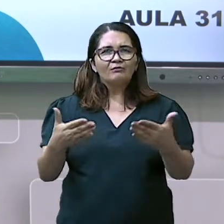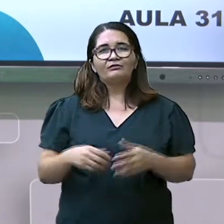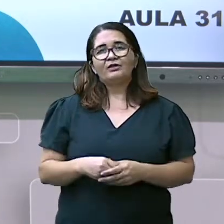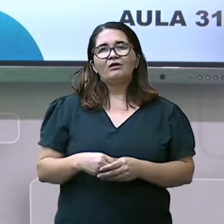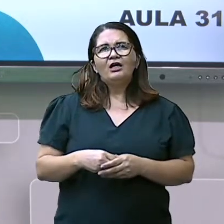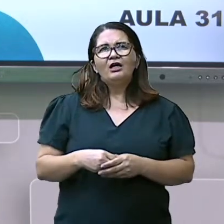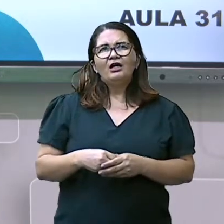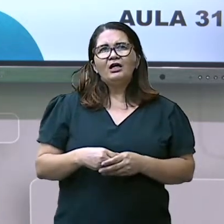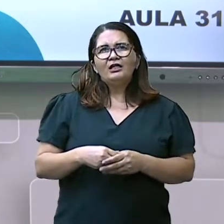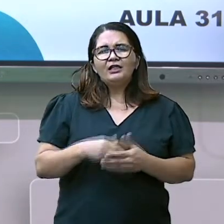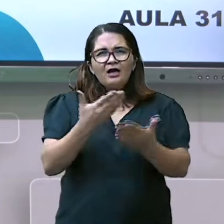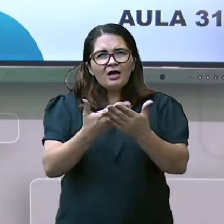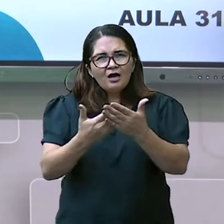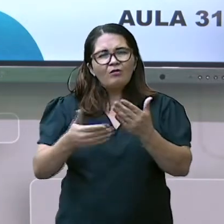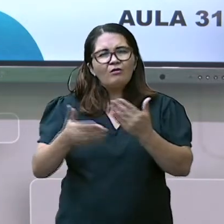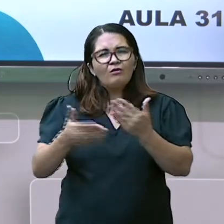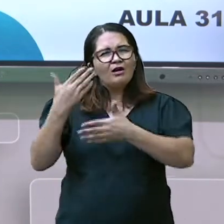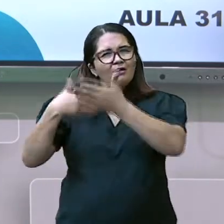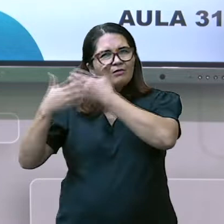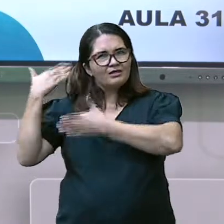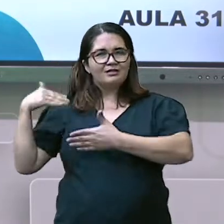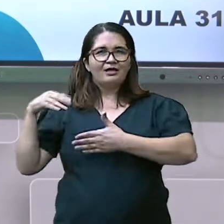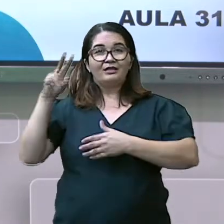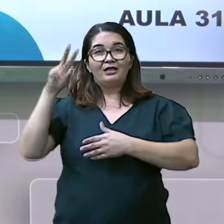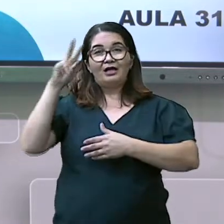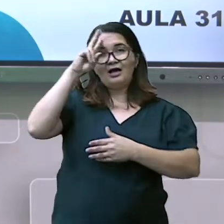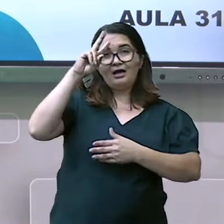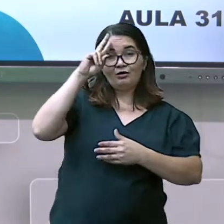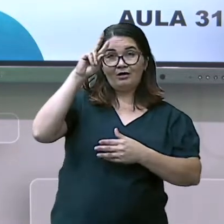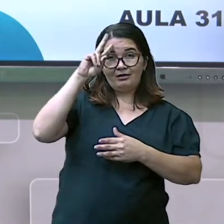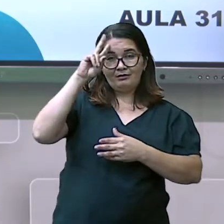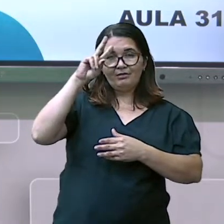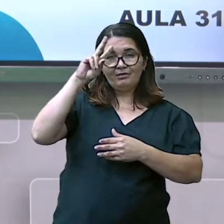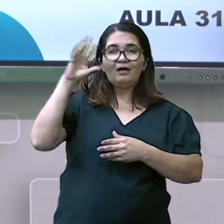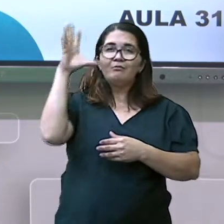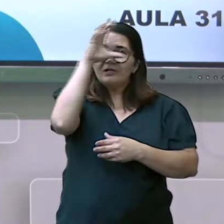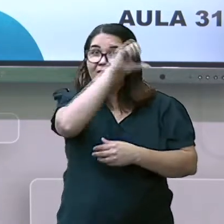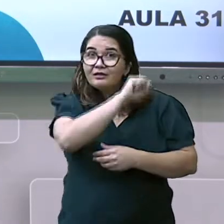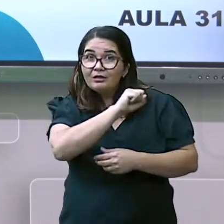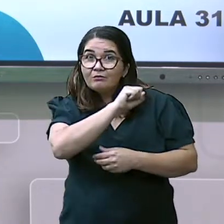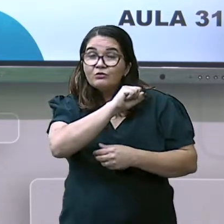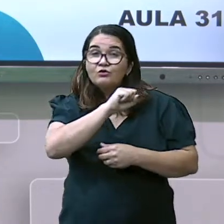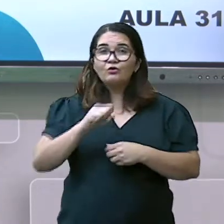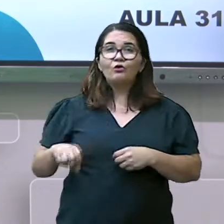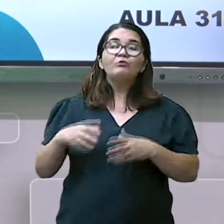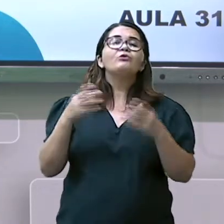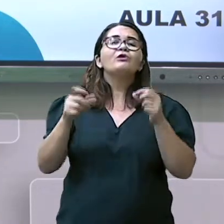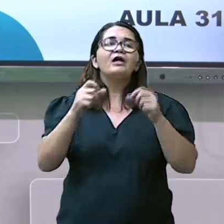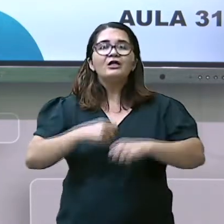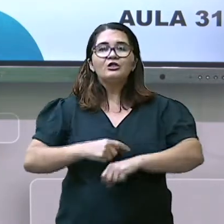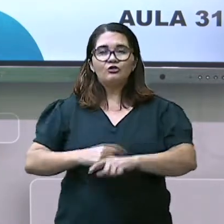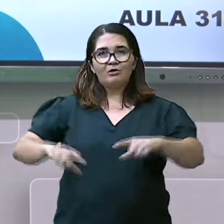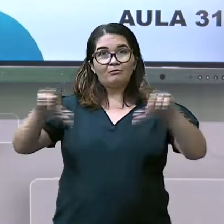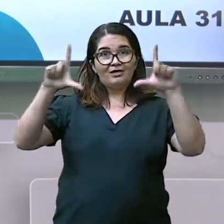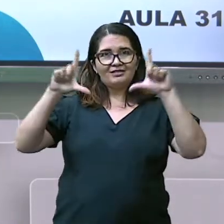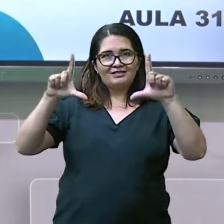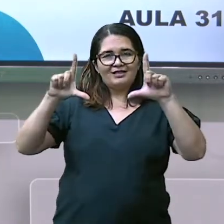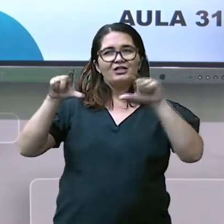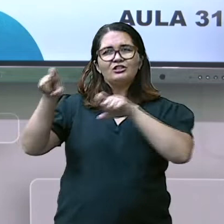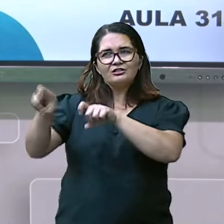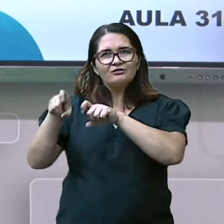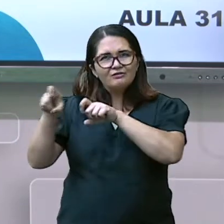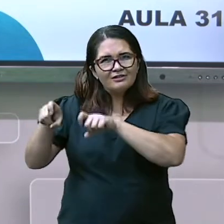aula, falamos sobre o campo, a zona rural, e agora nós vamos falar sobre as